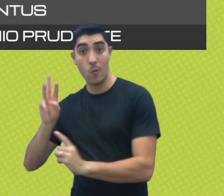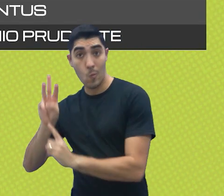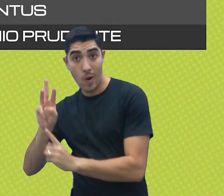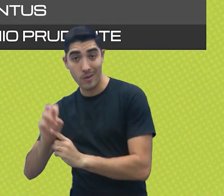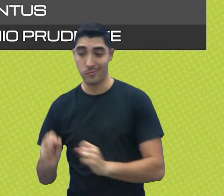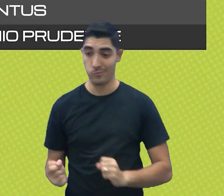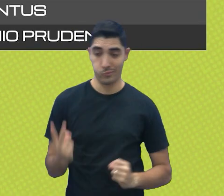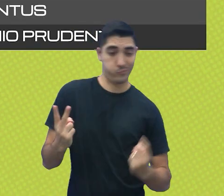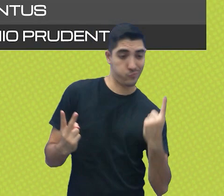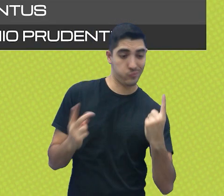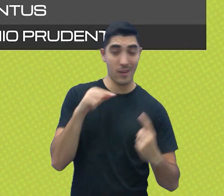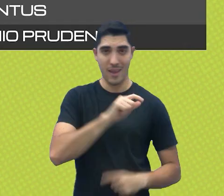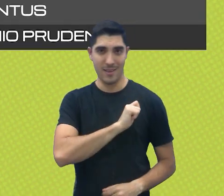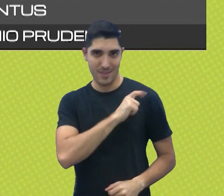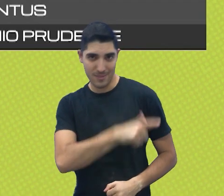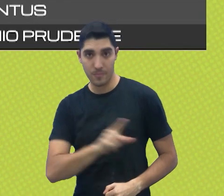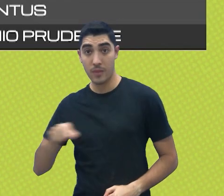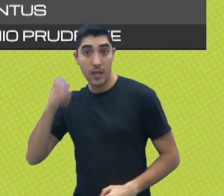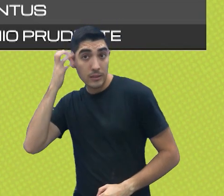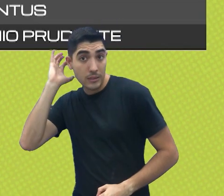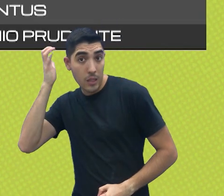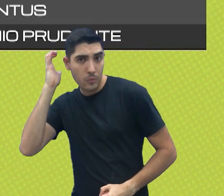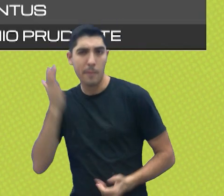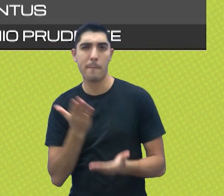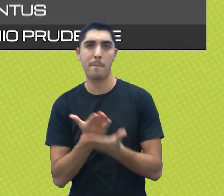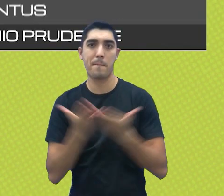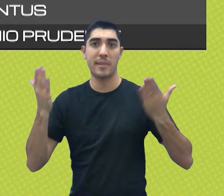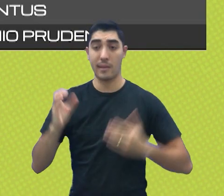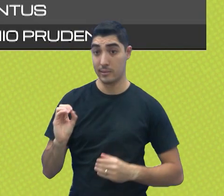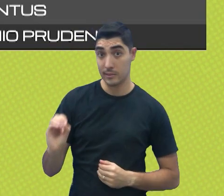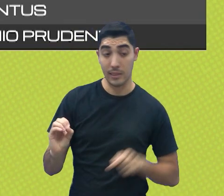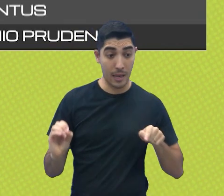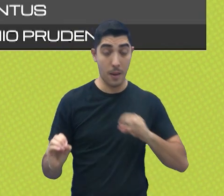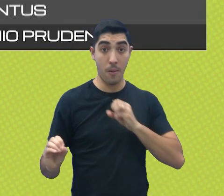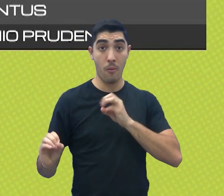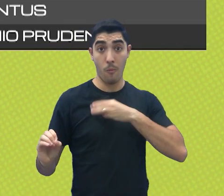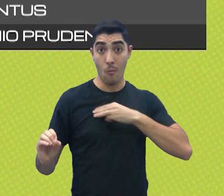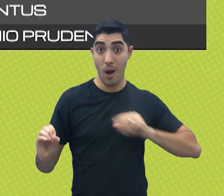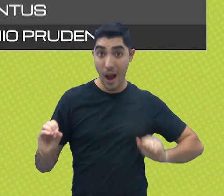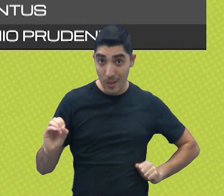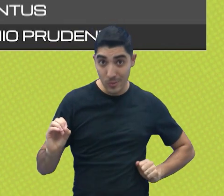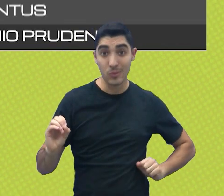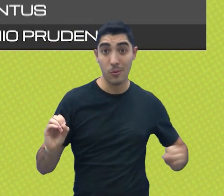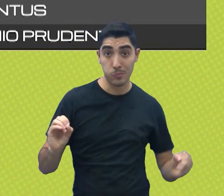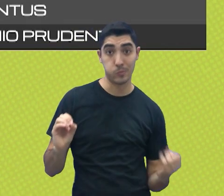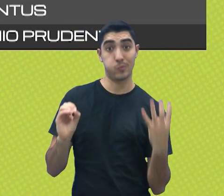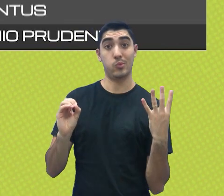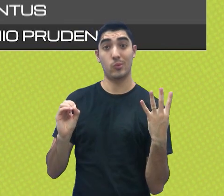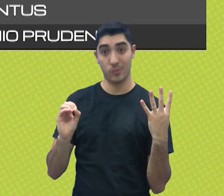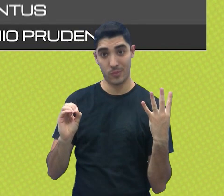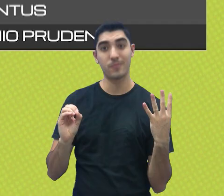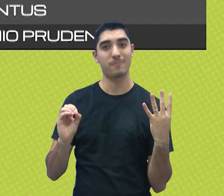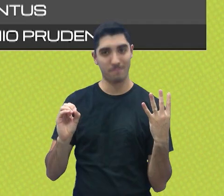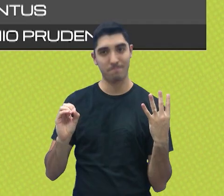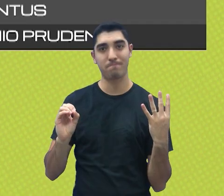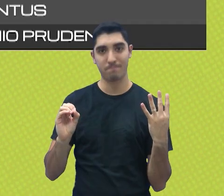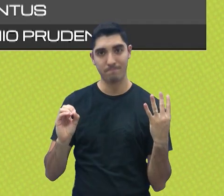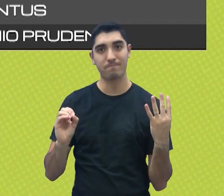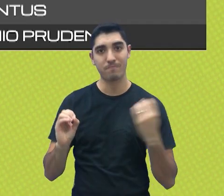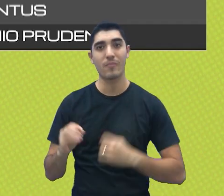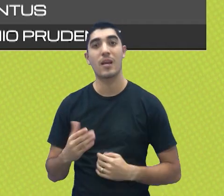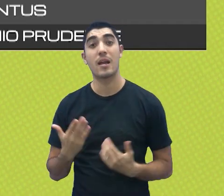Linense 2-1. Santo André tomou uma sapecada. Tivemos 3 goleadas nessa rodada. Santo André em casa perdeu pro Monte